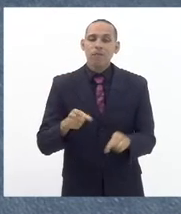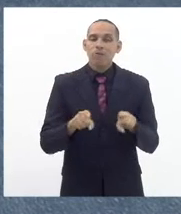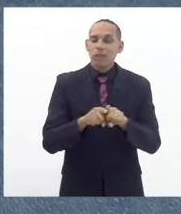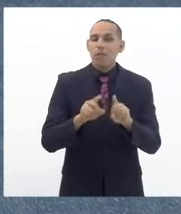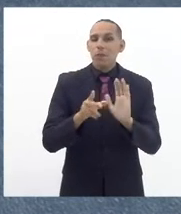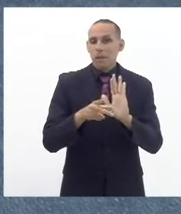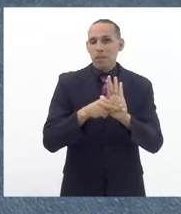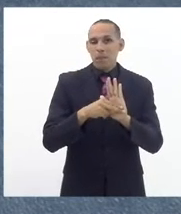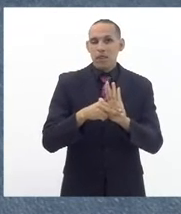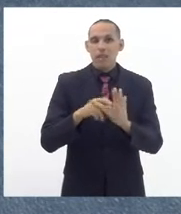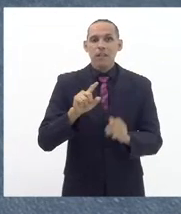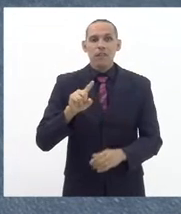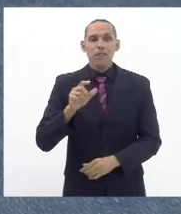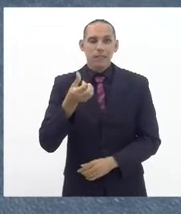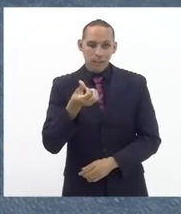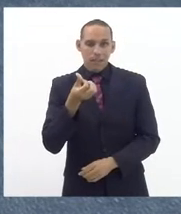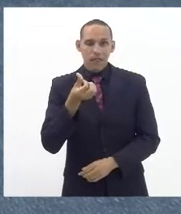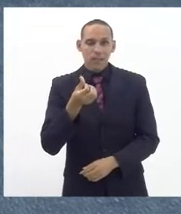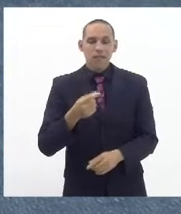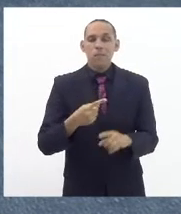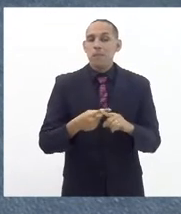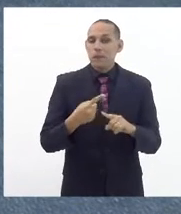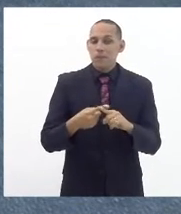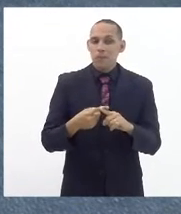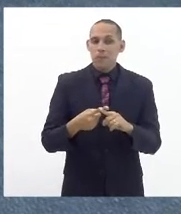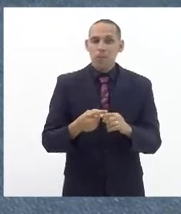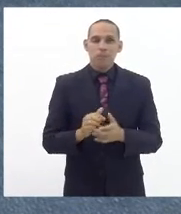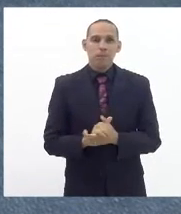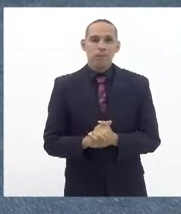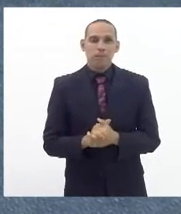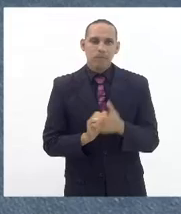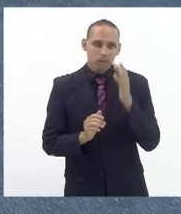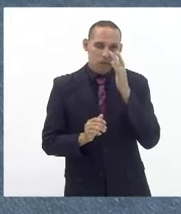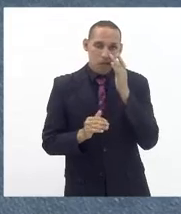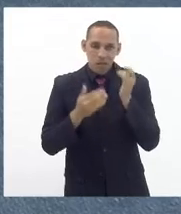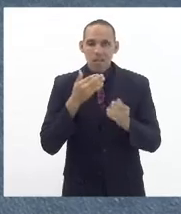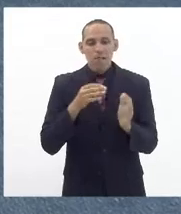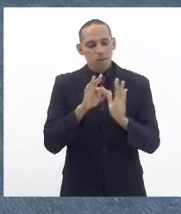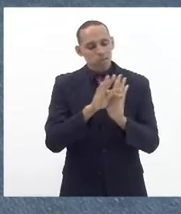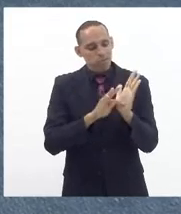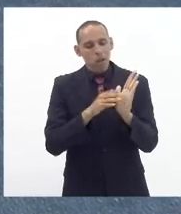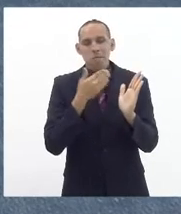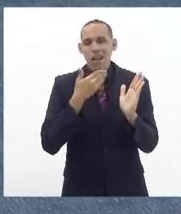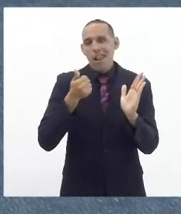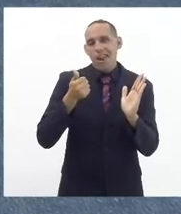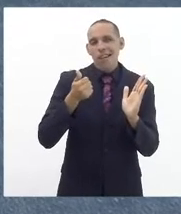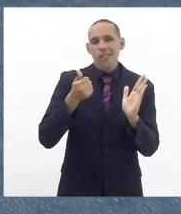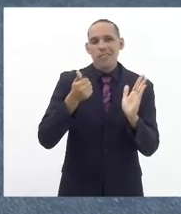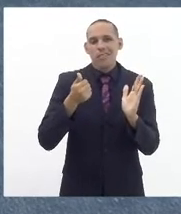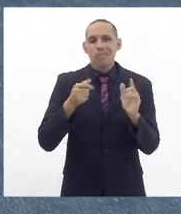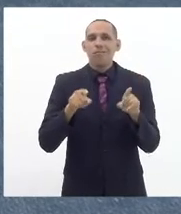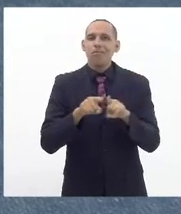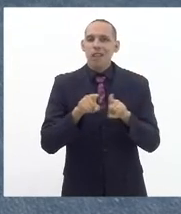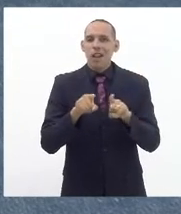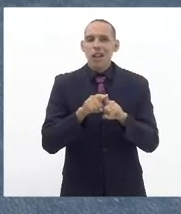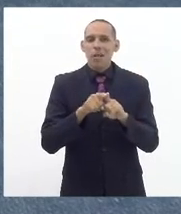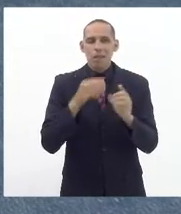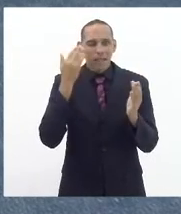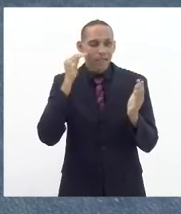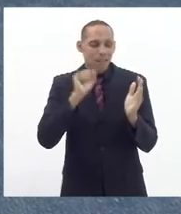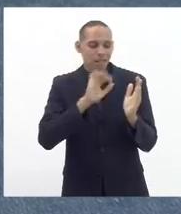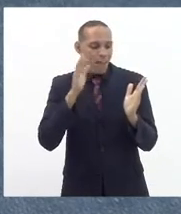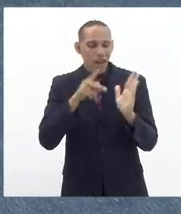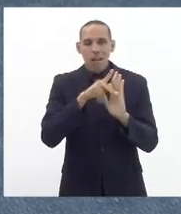à emenda número 6, porque aprimoram a redação do projeto e o entendimento do projeto